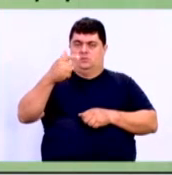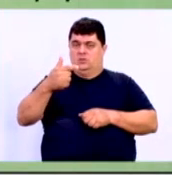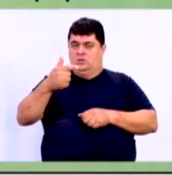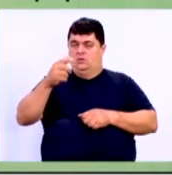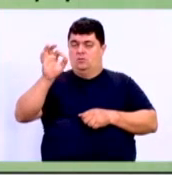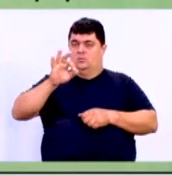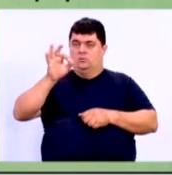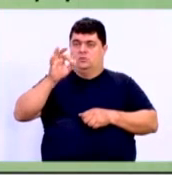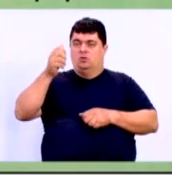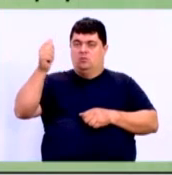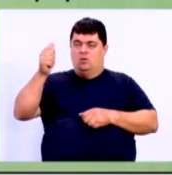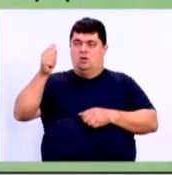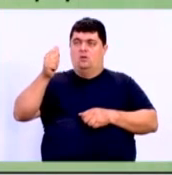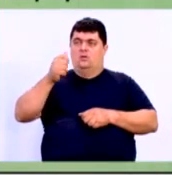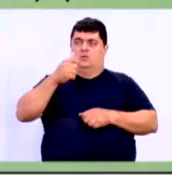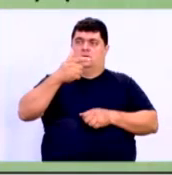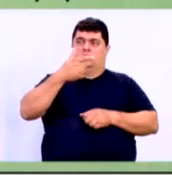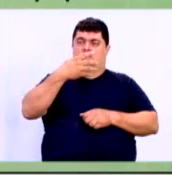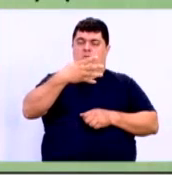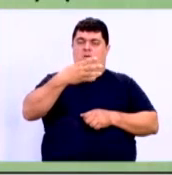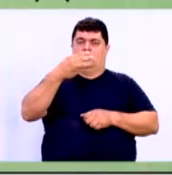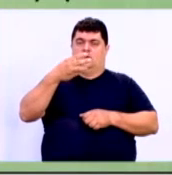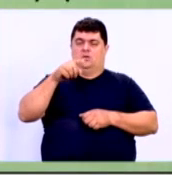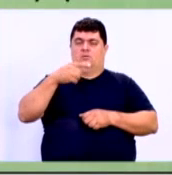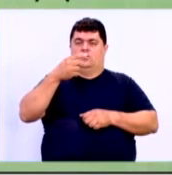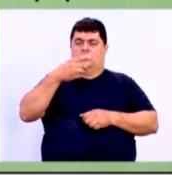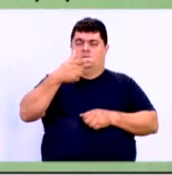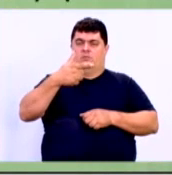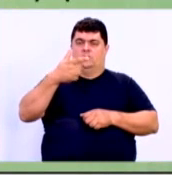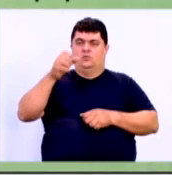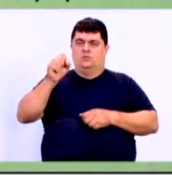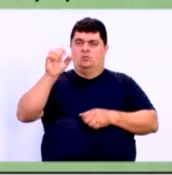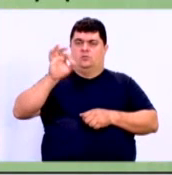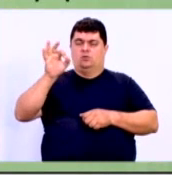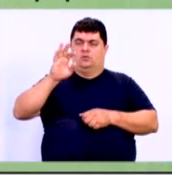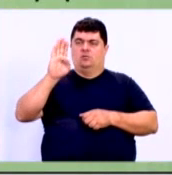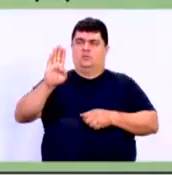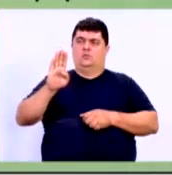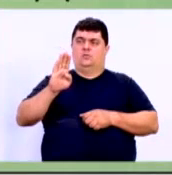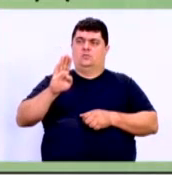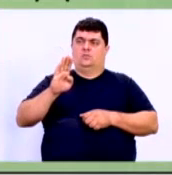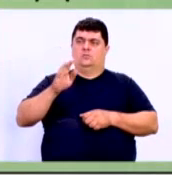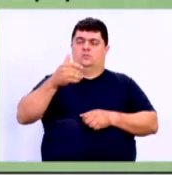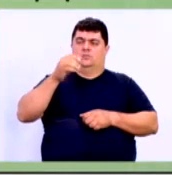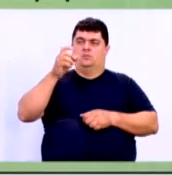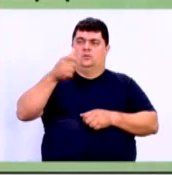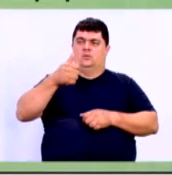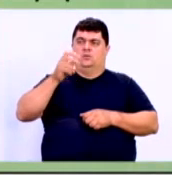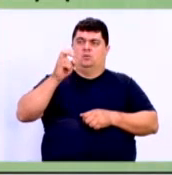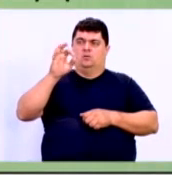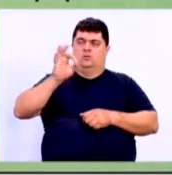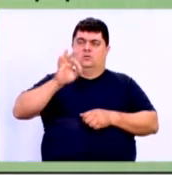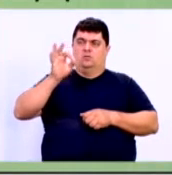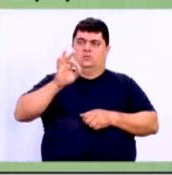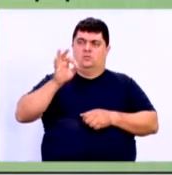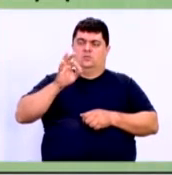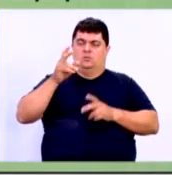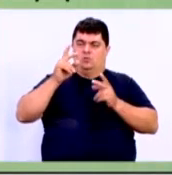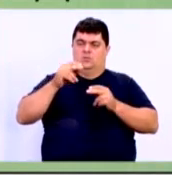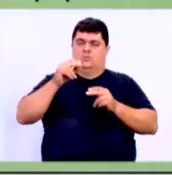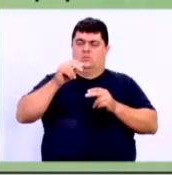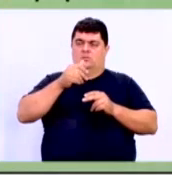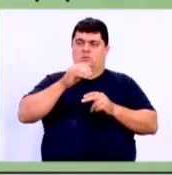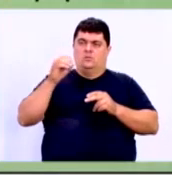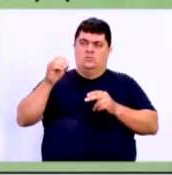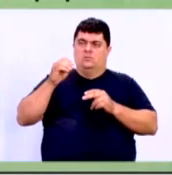e 43,28% foi beta. O que eu faço aqui? Pego os 15%, que é igual a 100, e